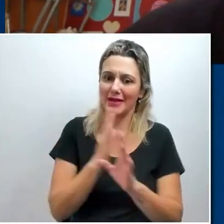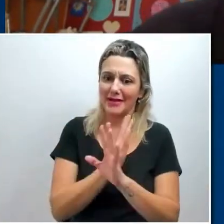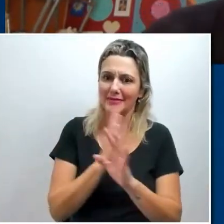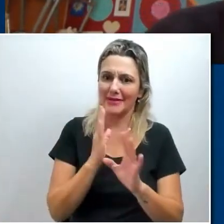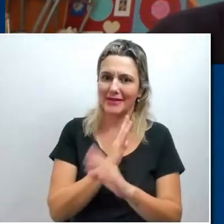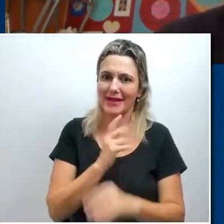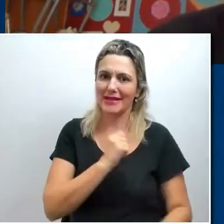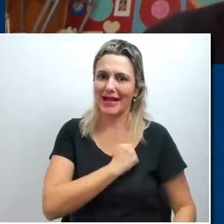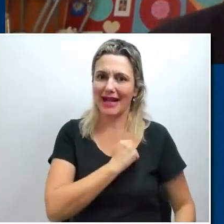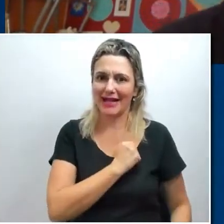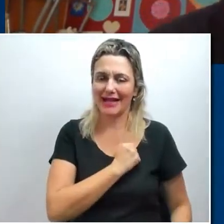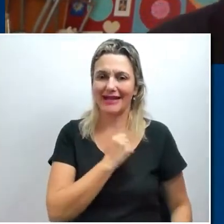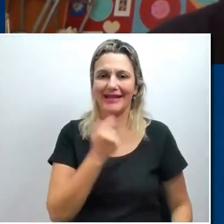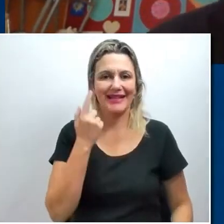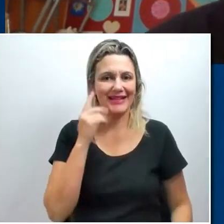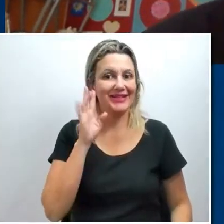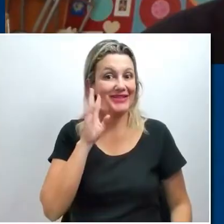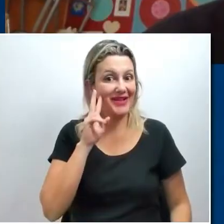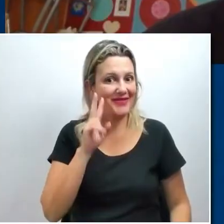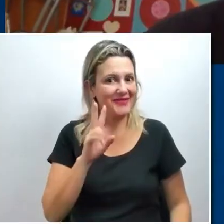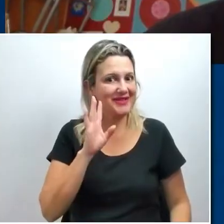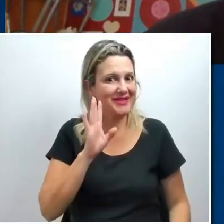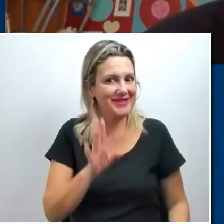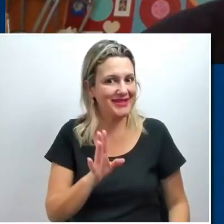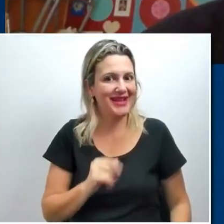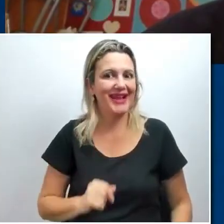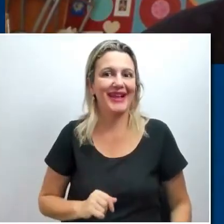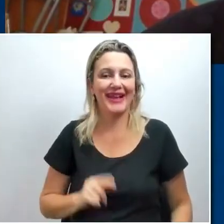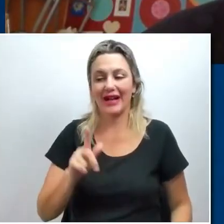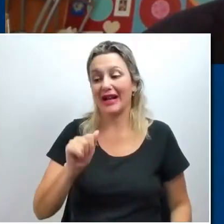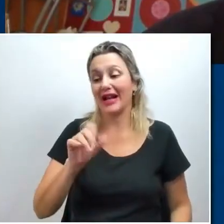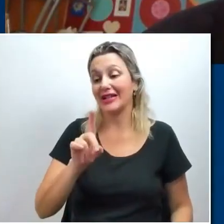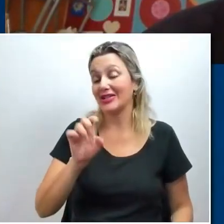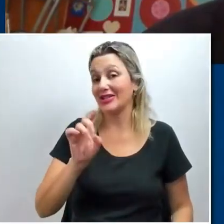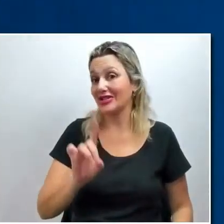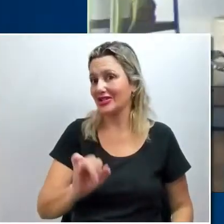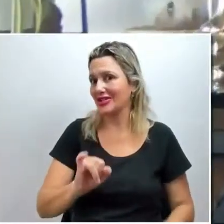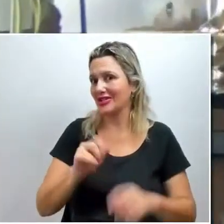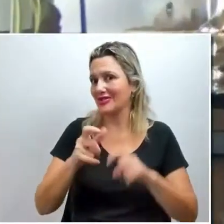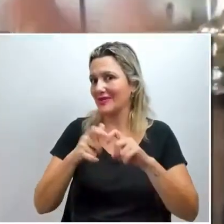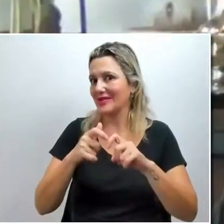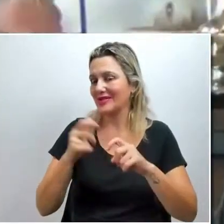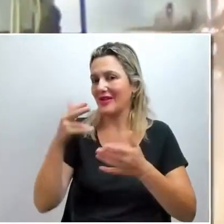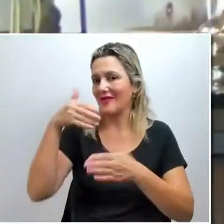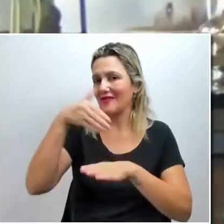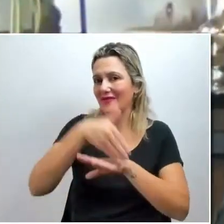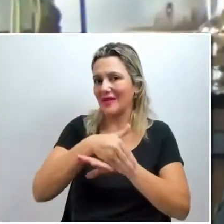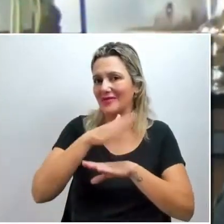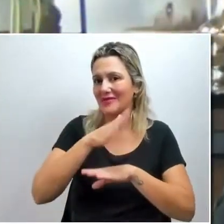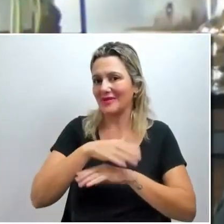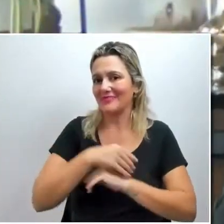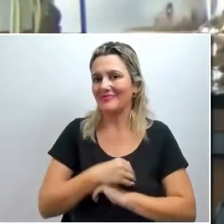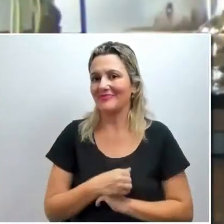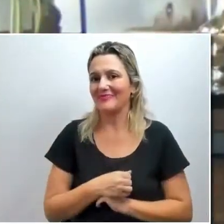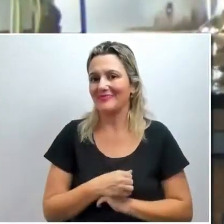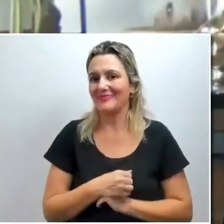aqui. O doutor Gadia esteve aqui. Quero ouvir essa história ainda, viu? E agora eu vou convidar para